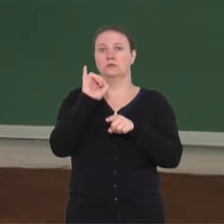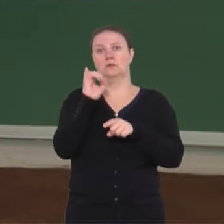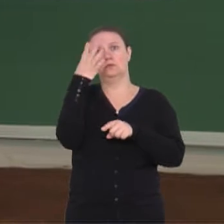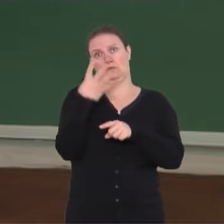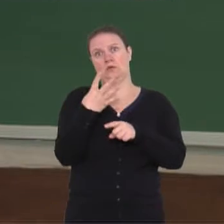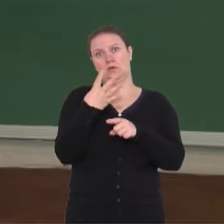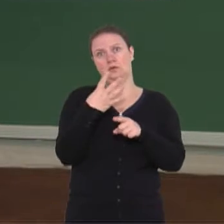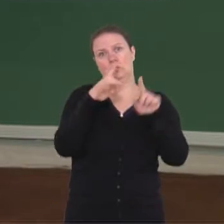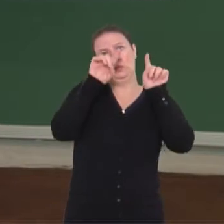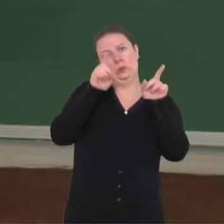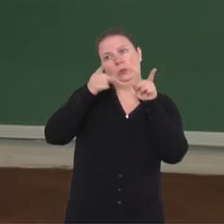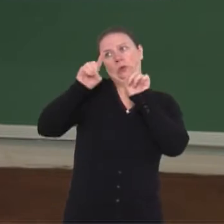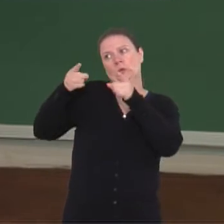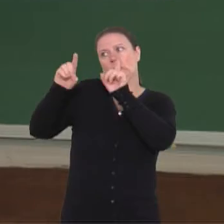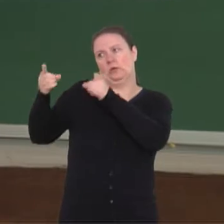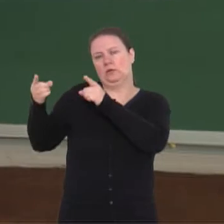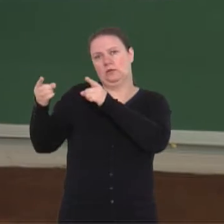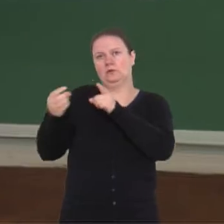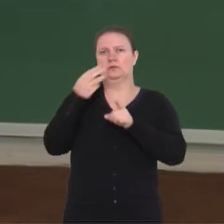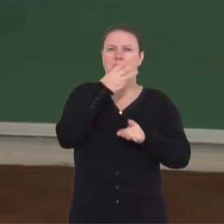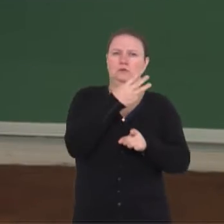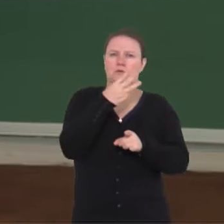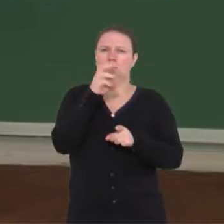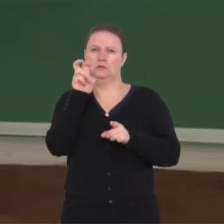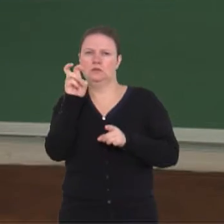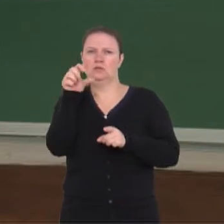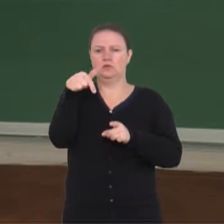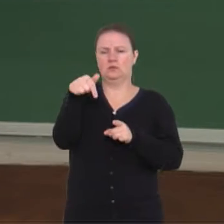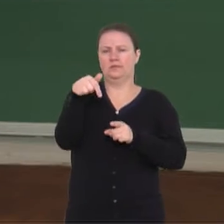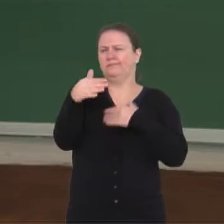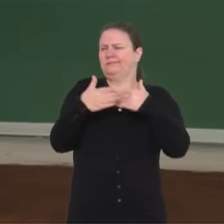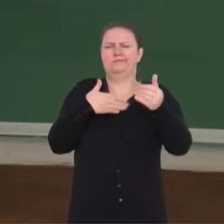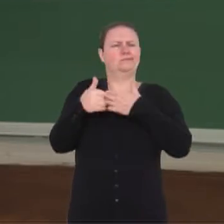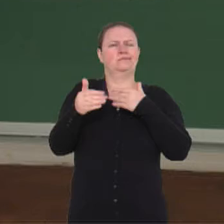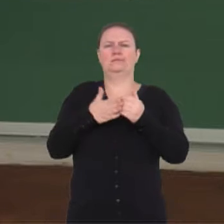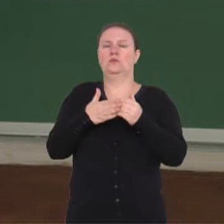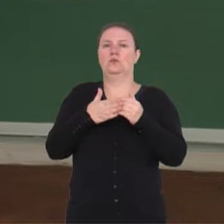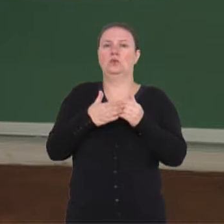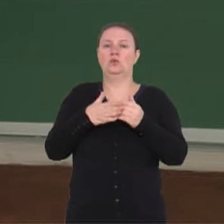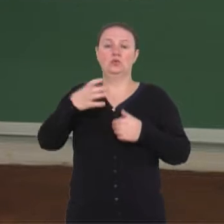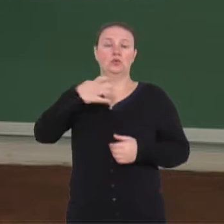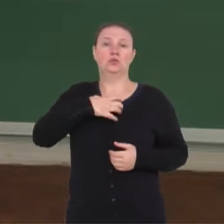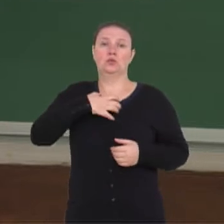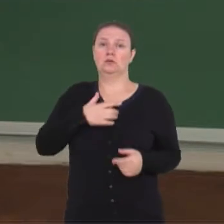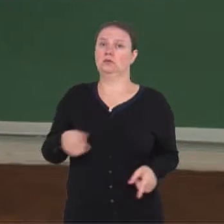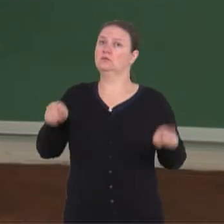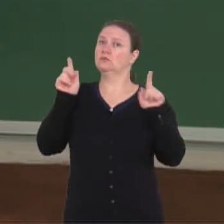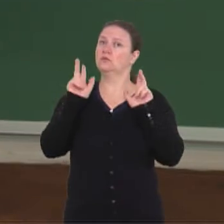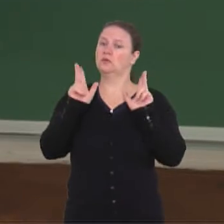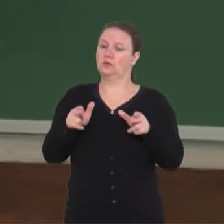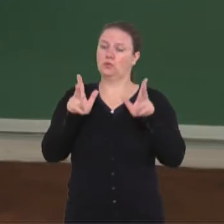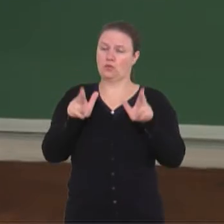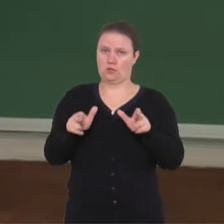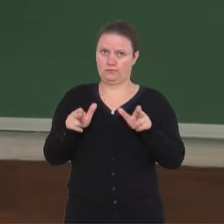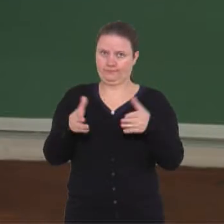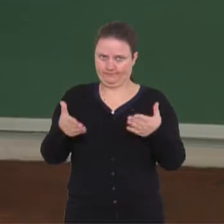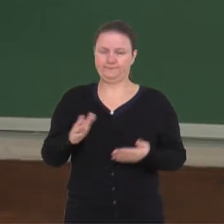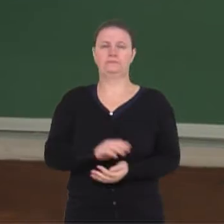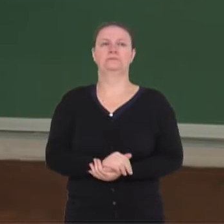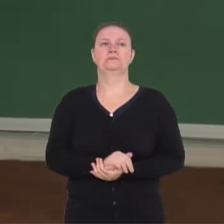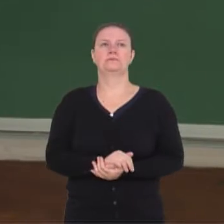termos, cinco termos, o outro três, cinco, sete, não importa. A forma é a mesma. Agora você vai